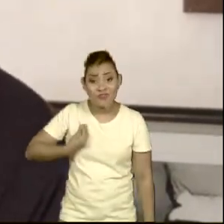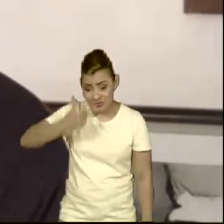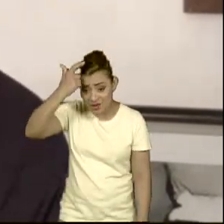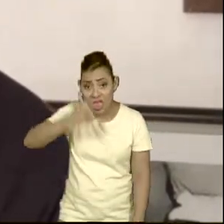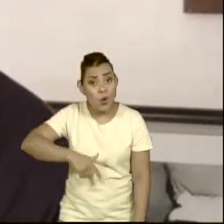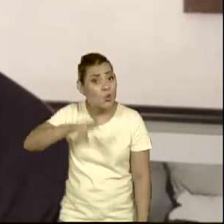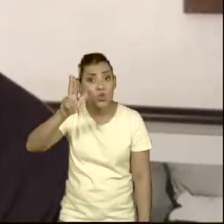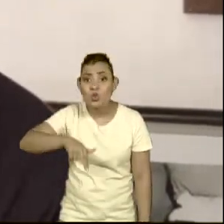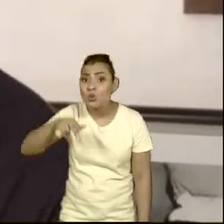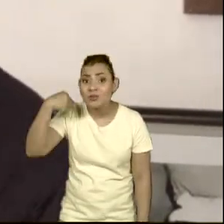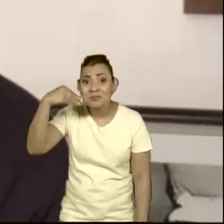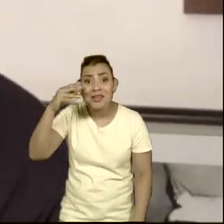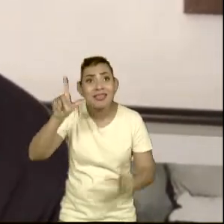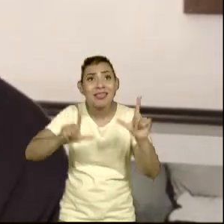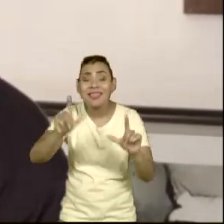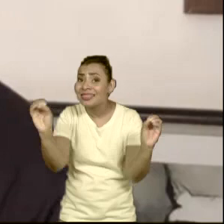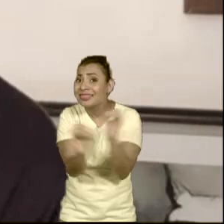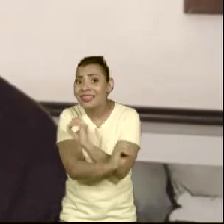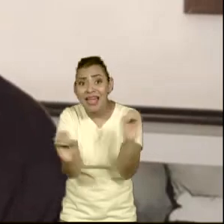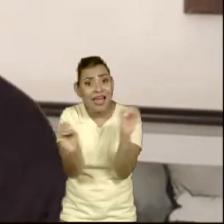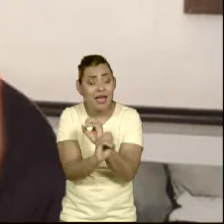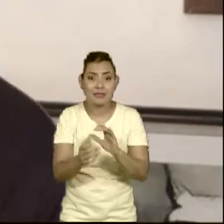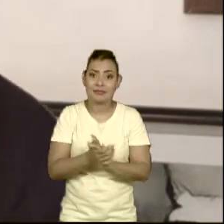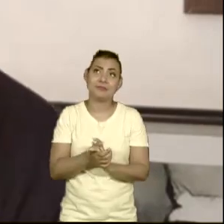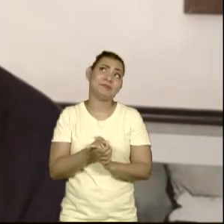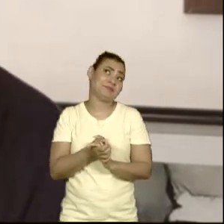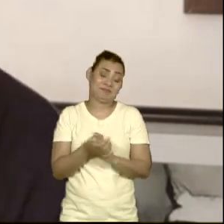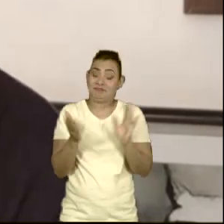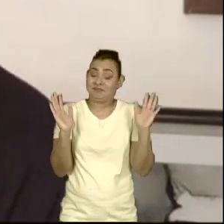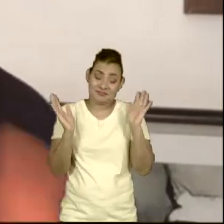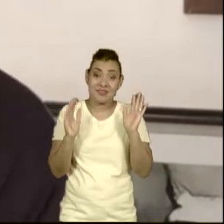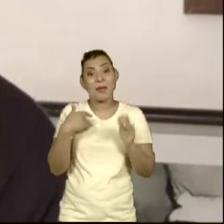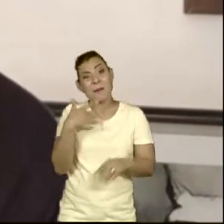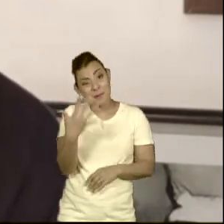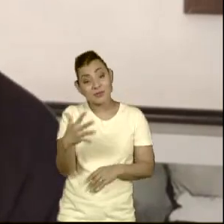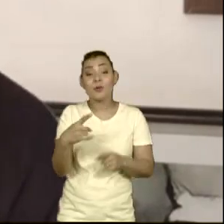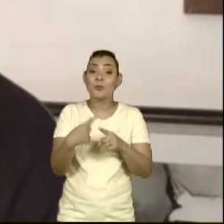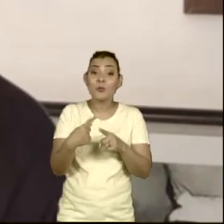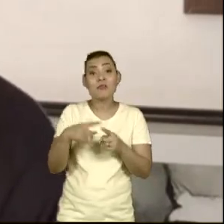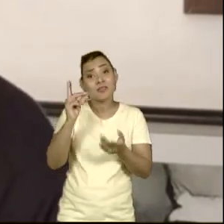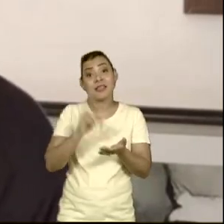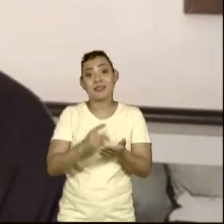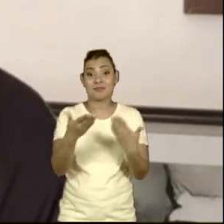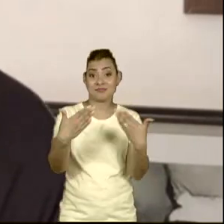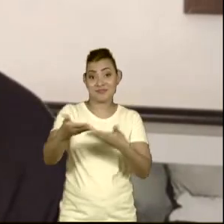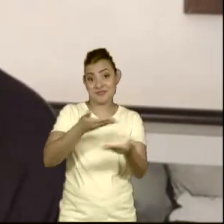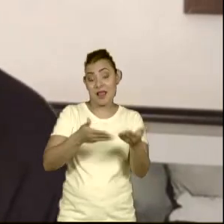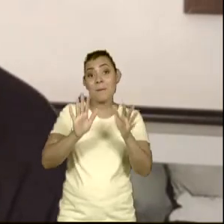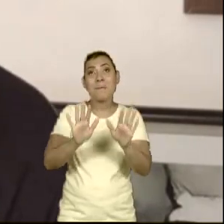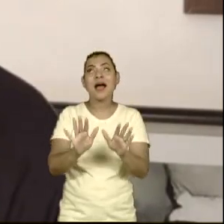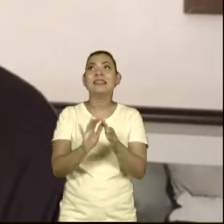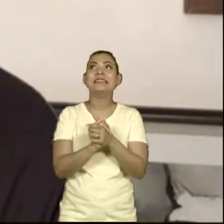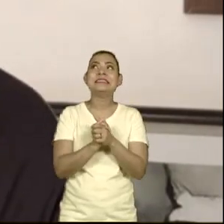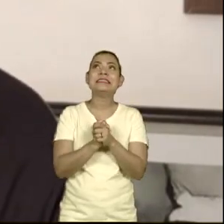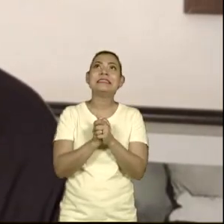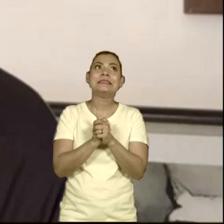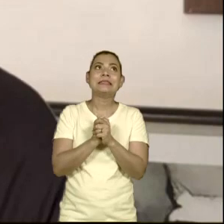nunca fez televisão. Tinha tudo para dar errado e deu, mais ou menos. Mais ou menos porque eu estou aqui hoje falando com vocês. Mas